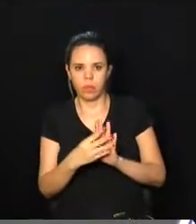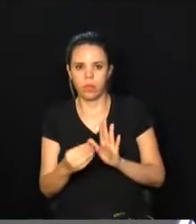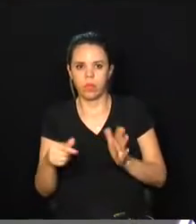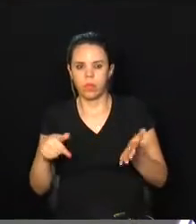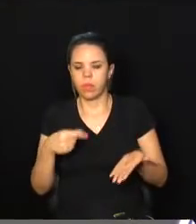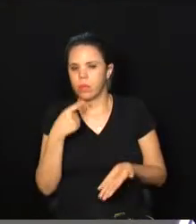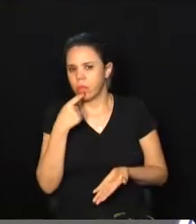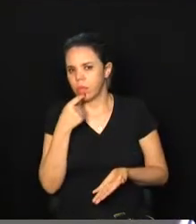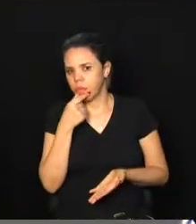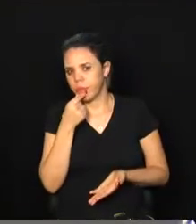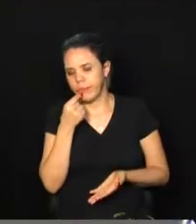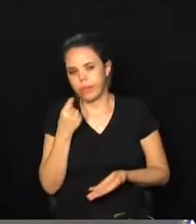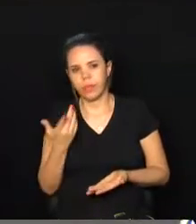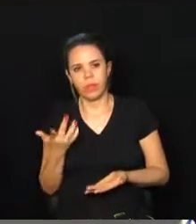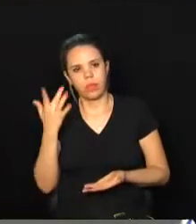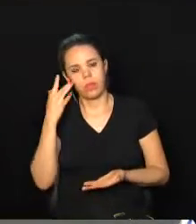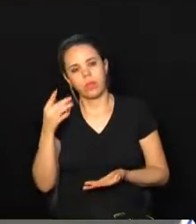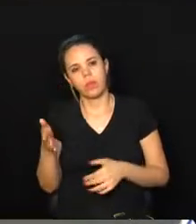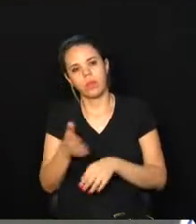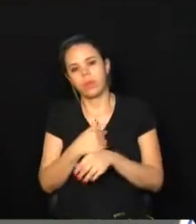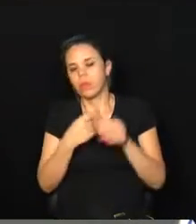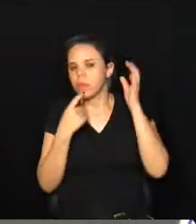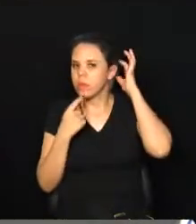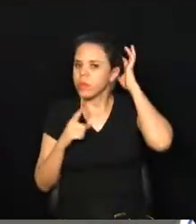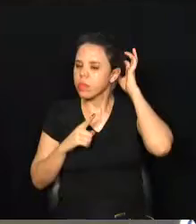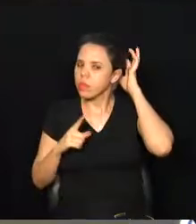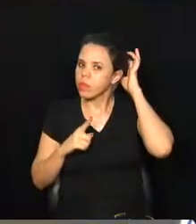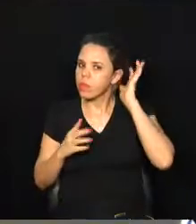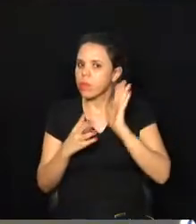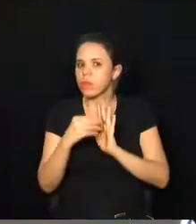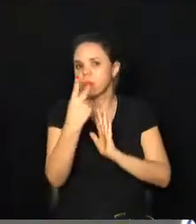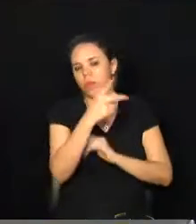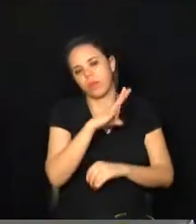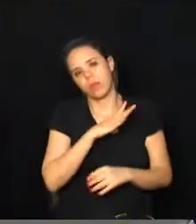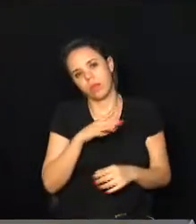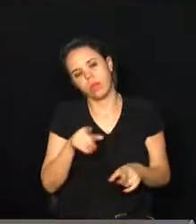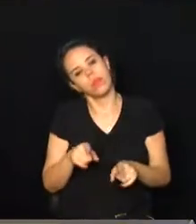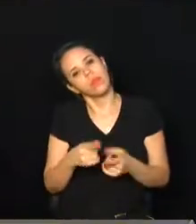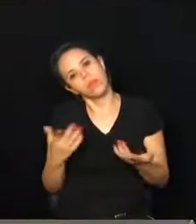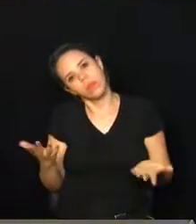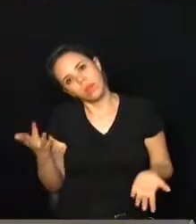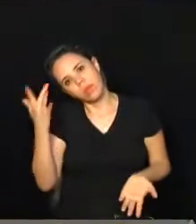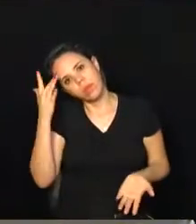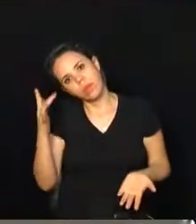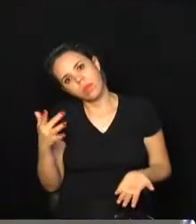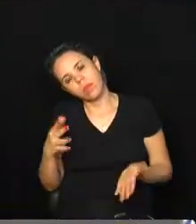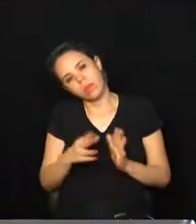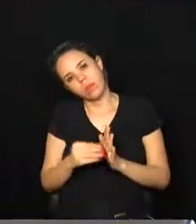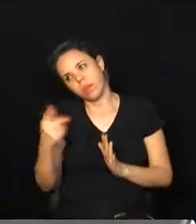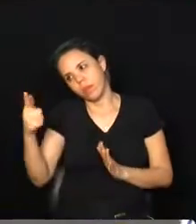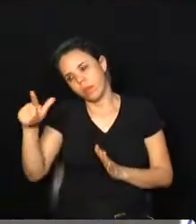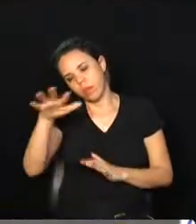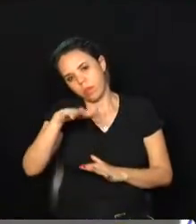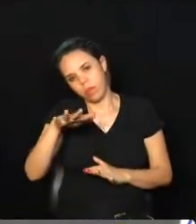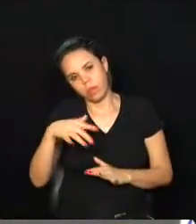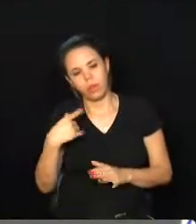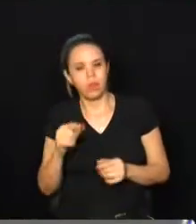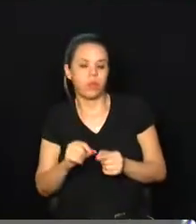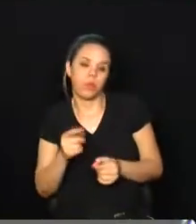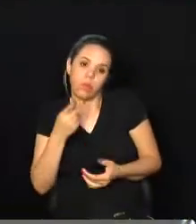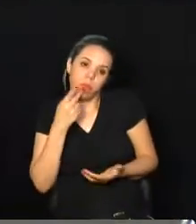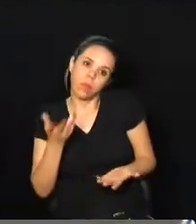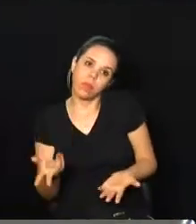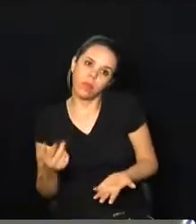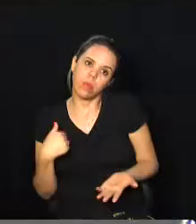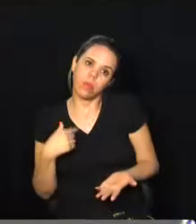de Campinas, né? Não sei se antes de Campinas, a Campinas copiou de uma outra cidade também, enfim. Um vai copiando do outro e a gente vai falar assim, a